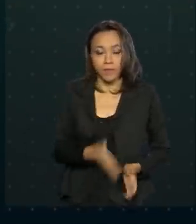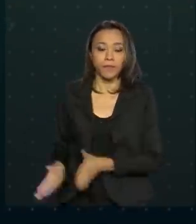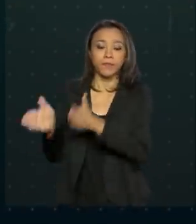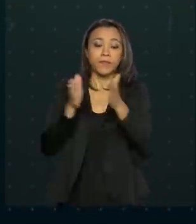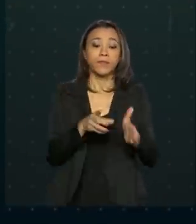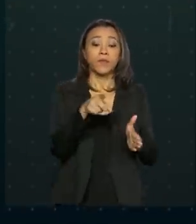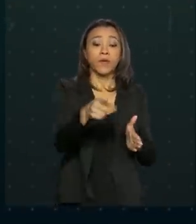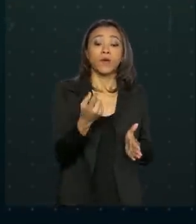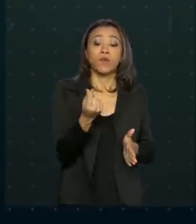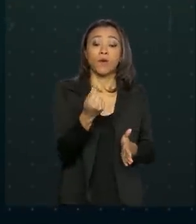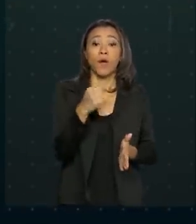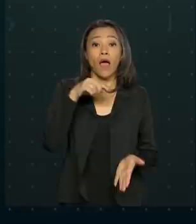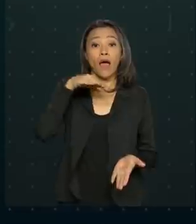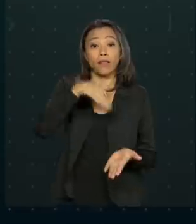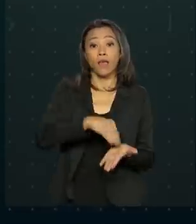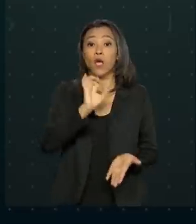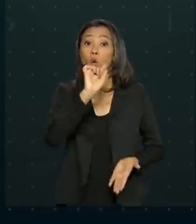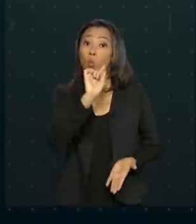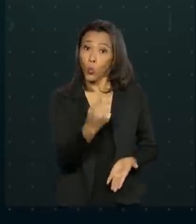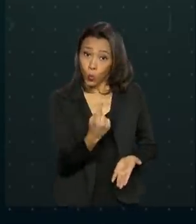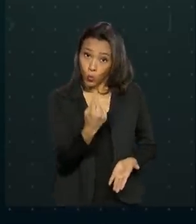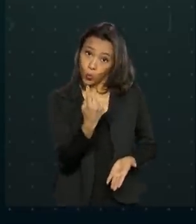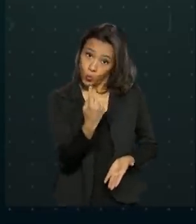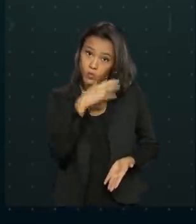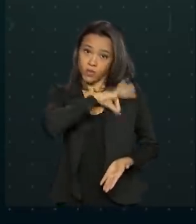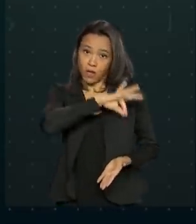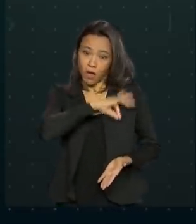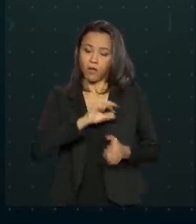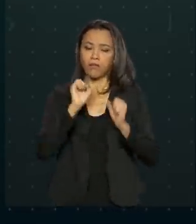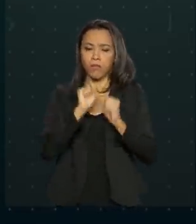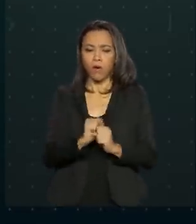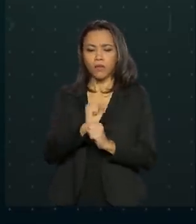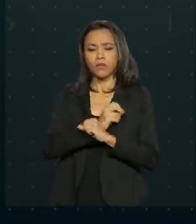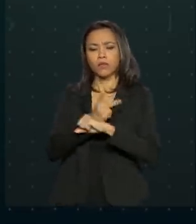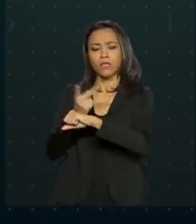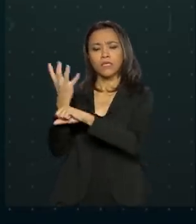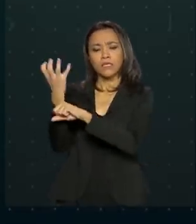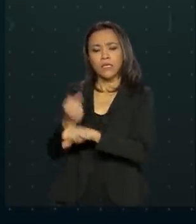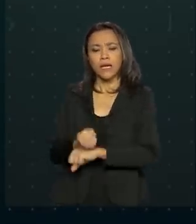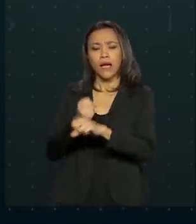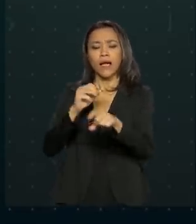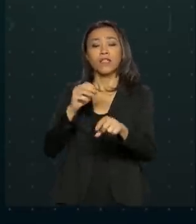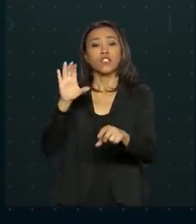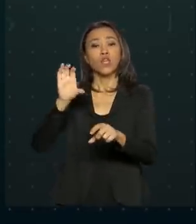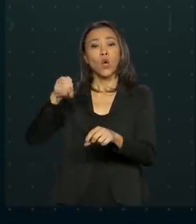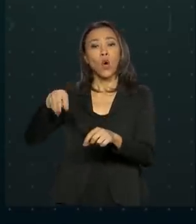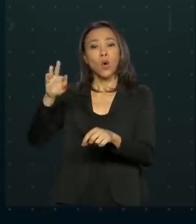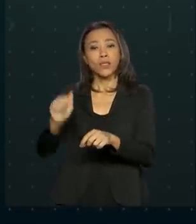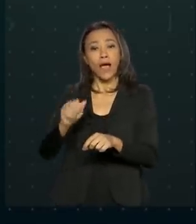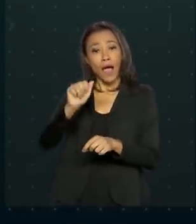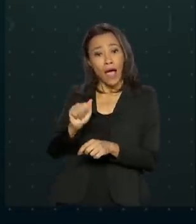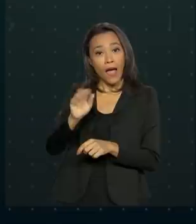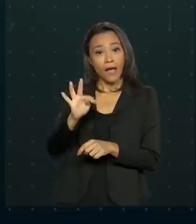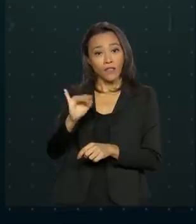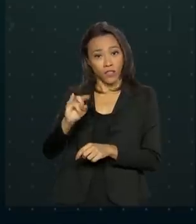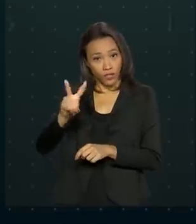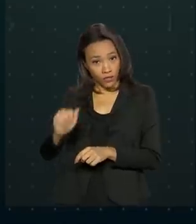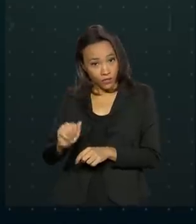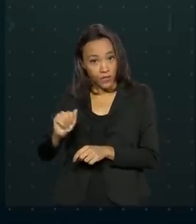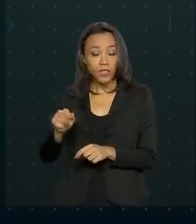de até um salário mínimo por trabalhador o saque poderá ser feito de contas ativas e inativas do fgts